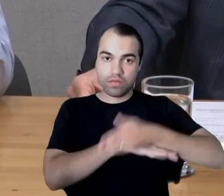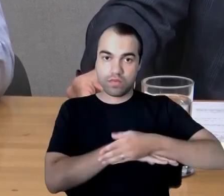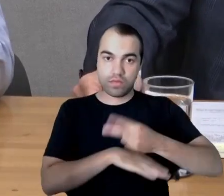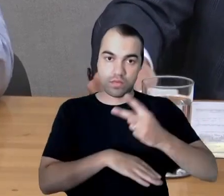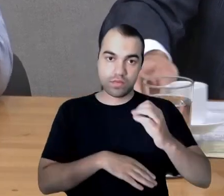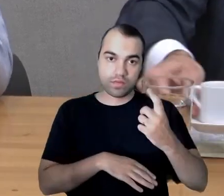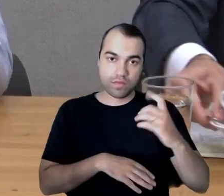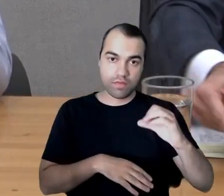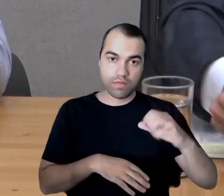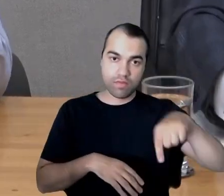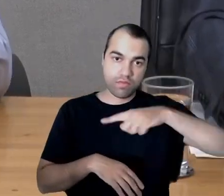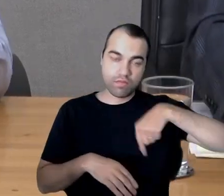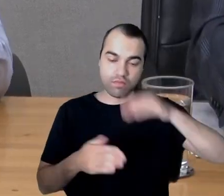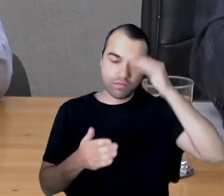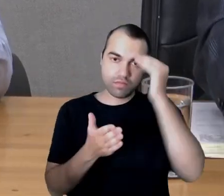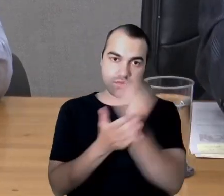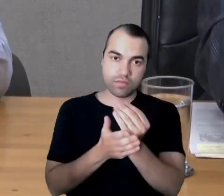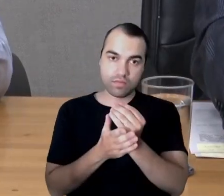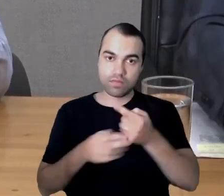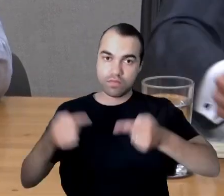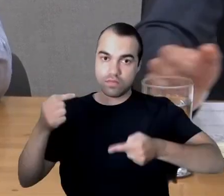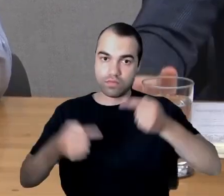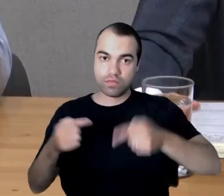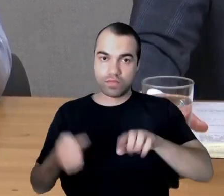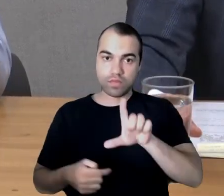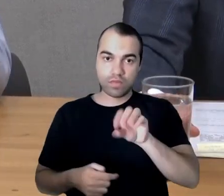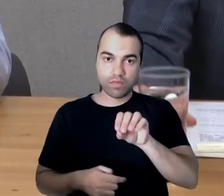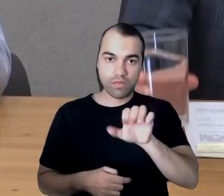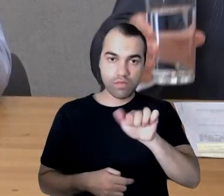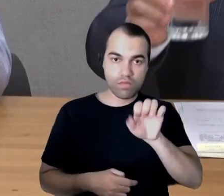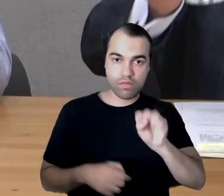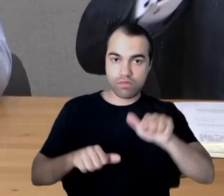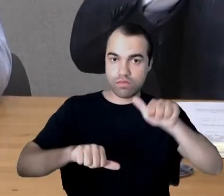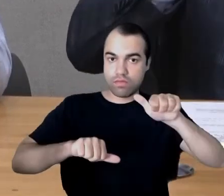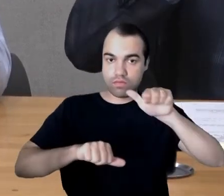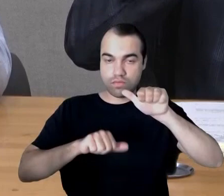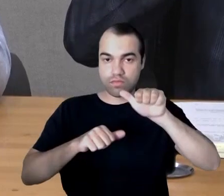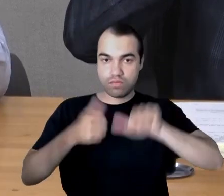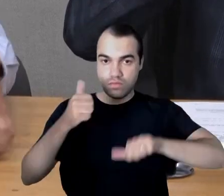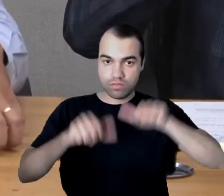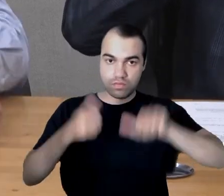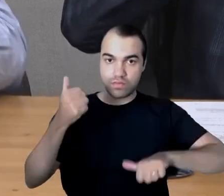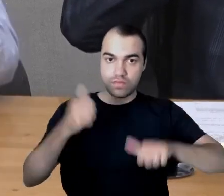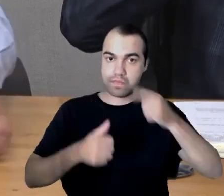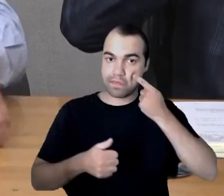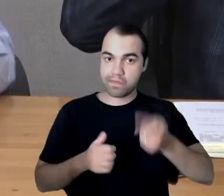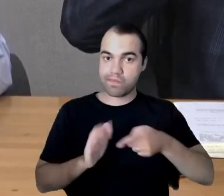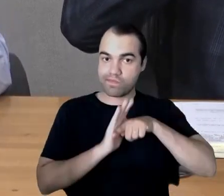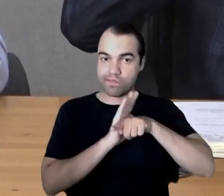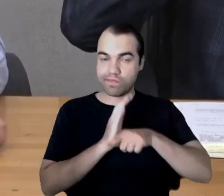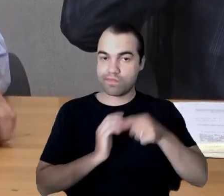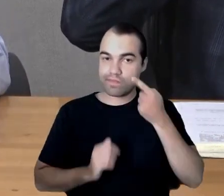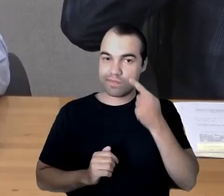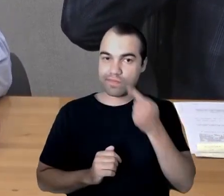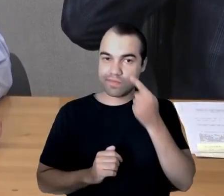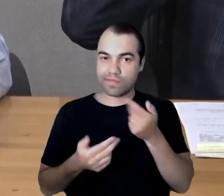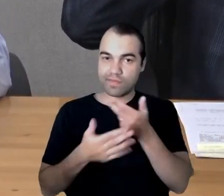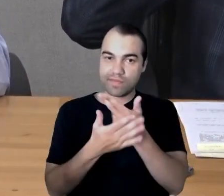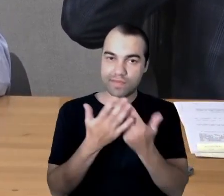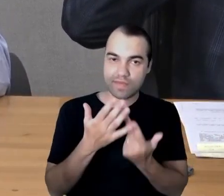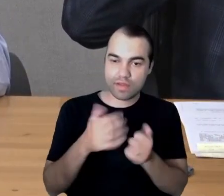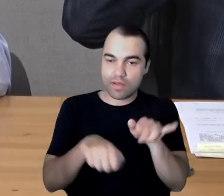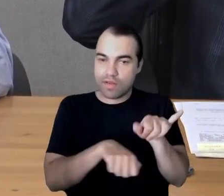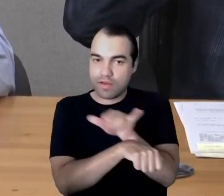a discussão da luzes do pdot e suas revisões e na verdade acaba fazendo uma série de puxadinhos e manobras